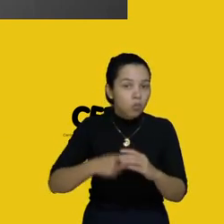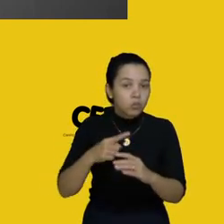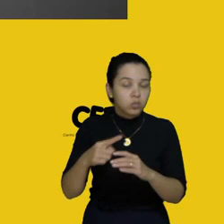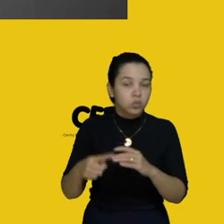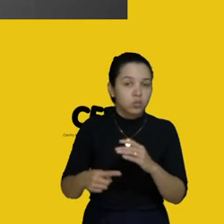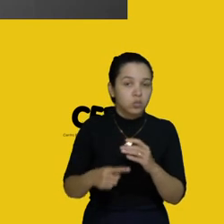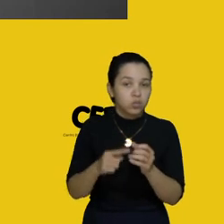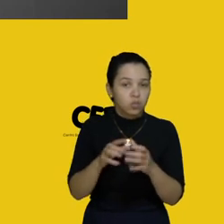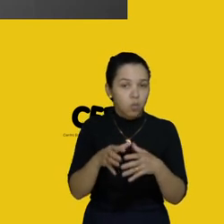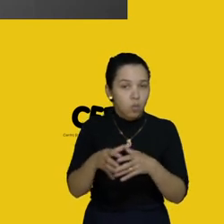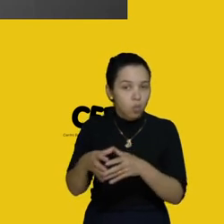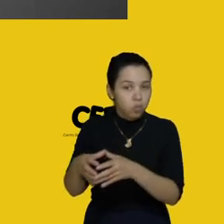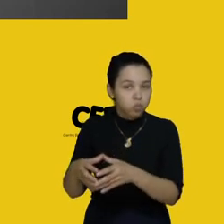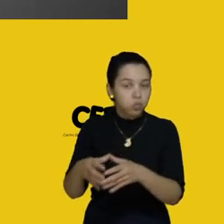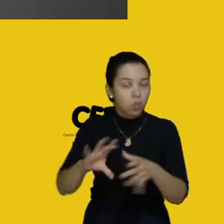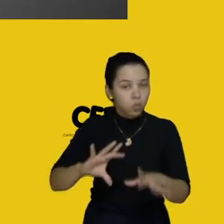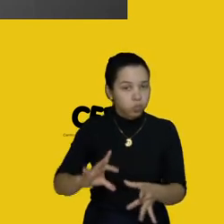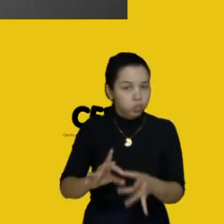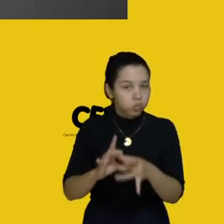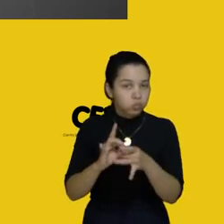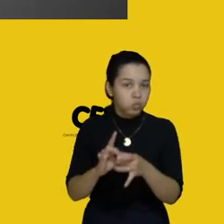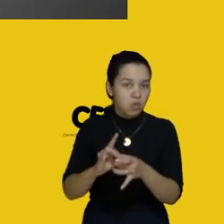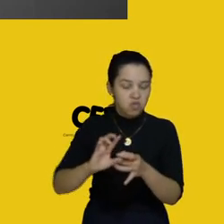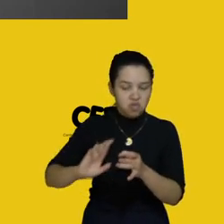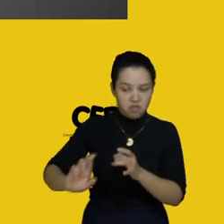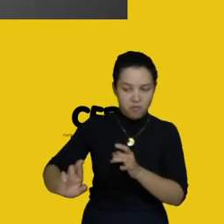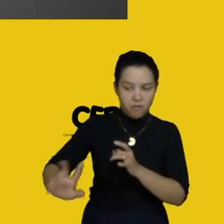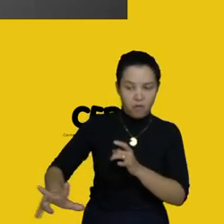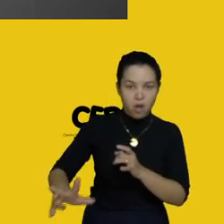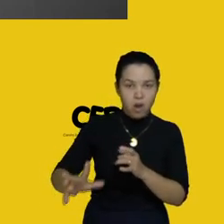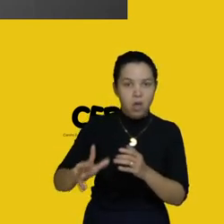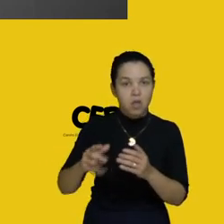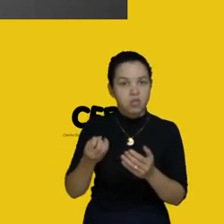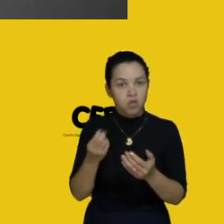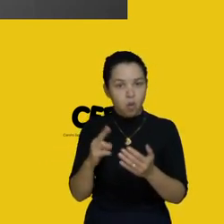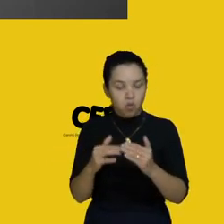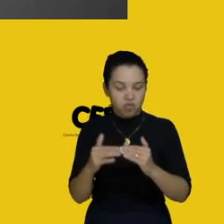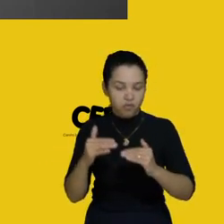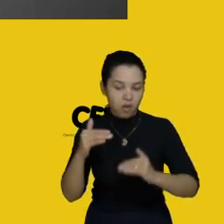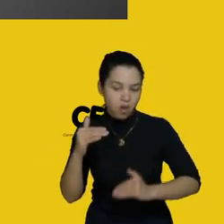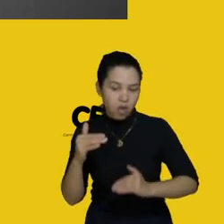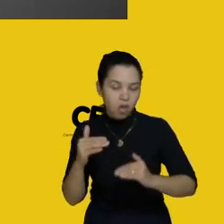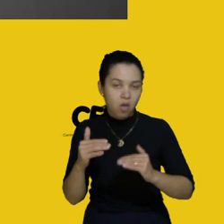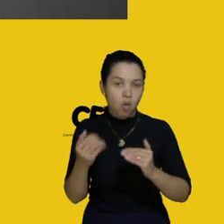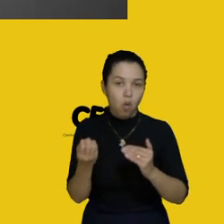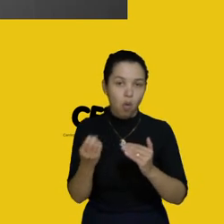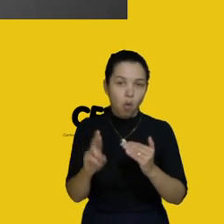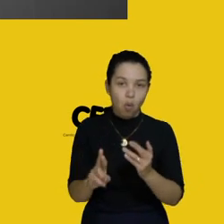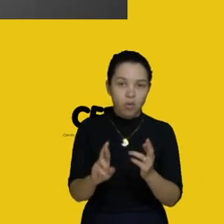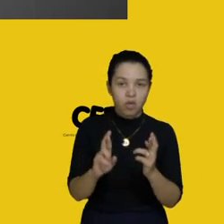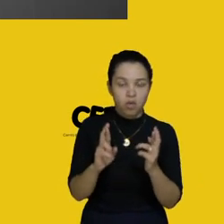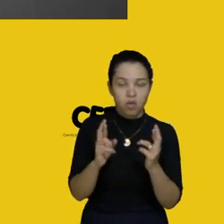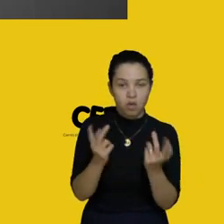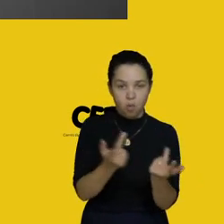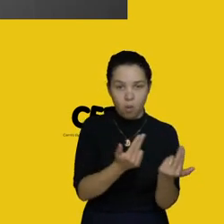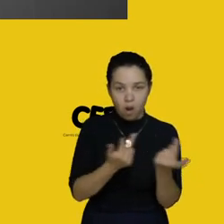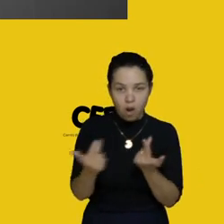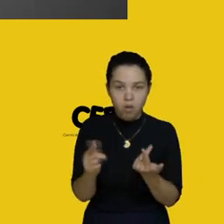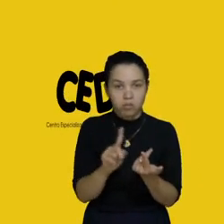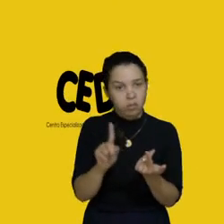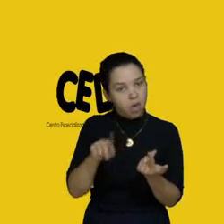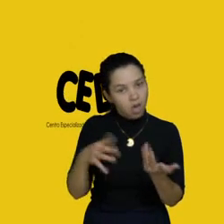mesmo classificar como diferentes ou ou iguais é fazer de fato a inclusão